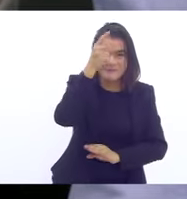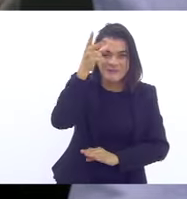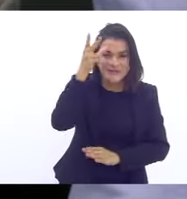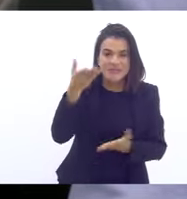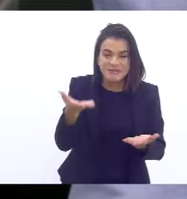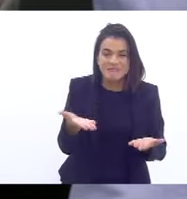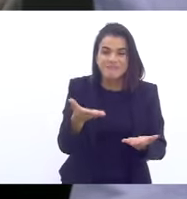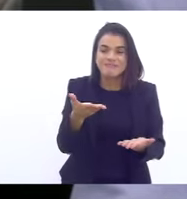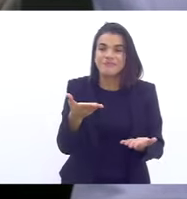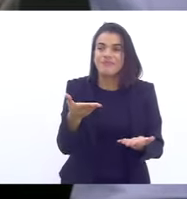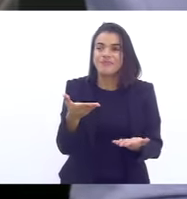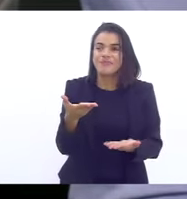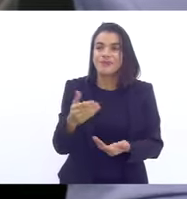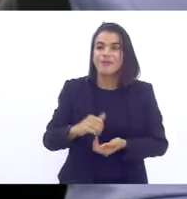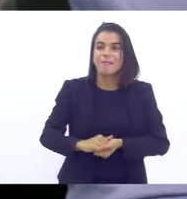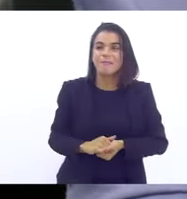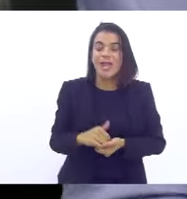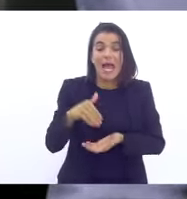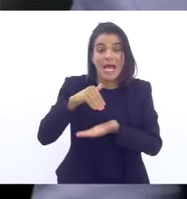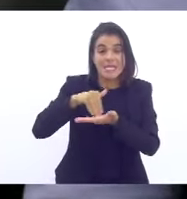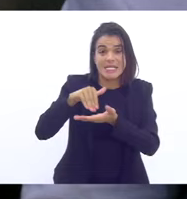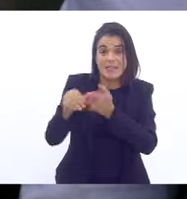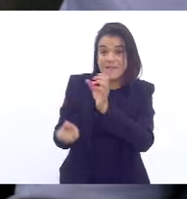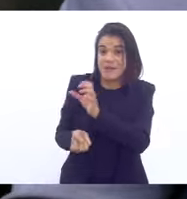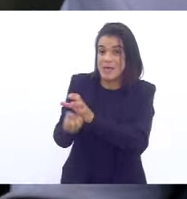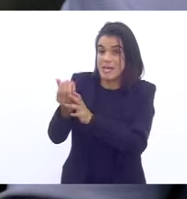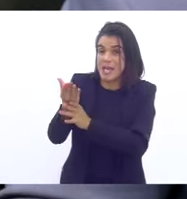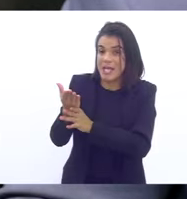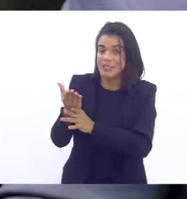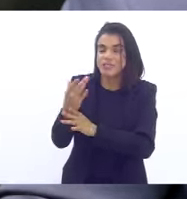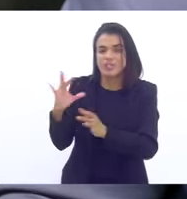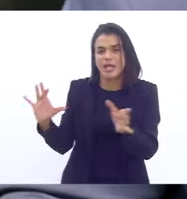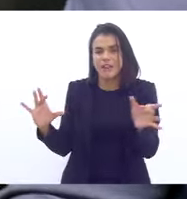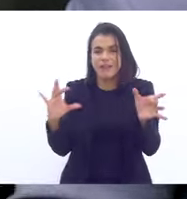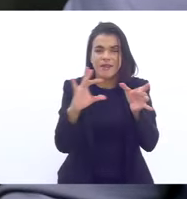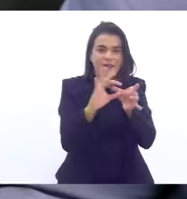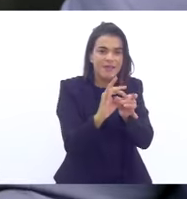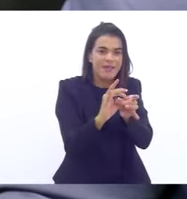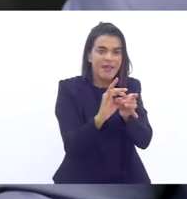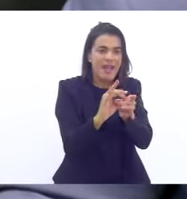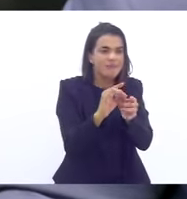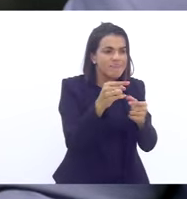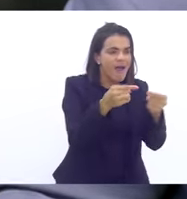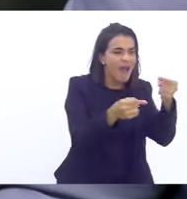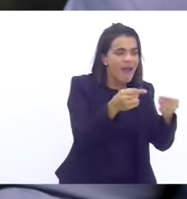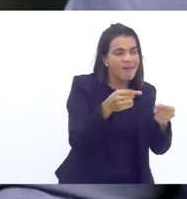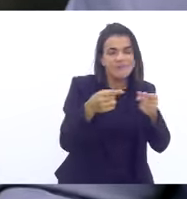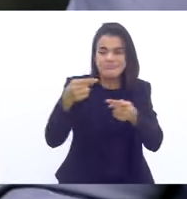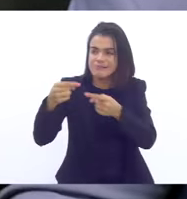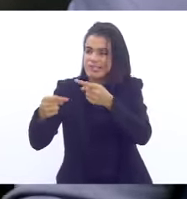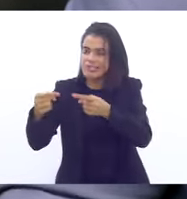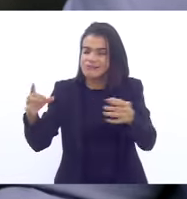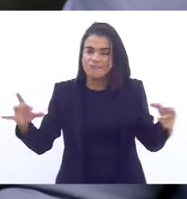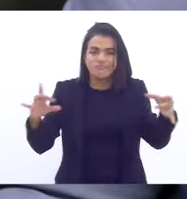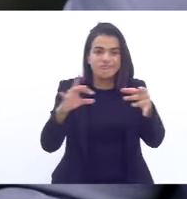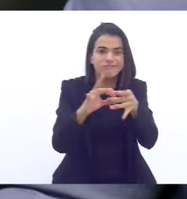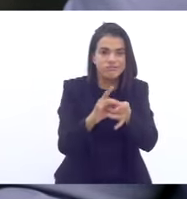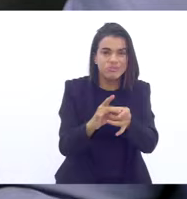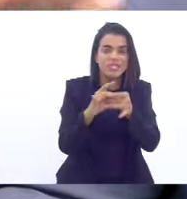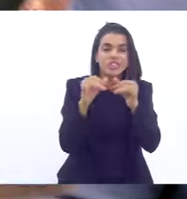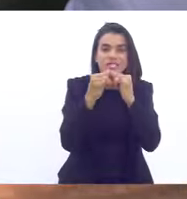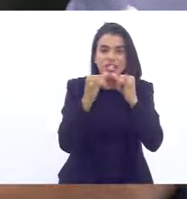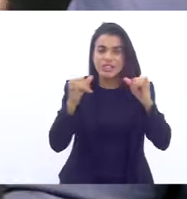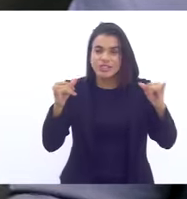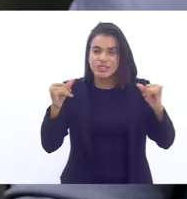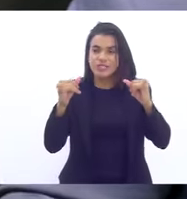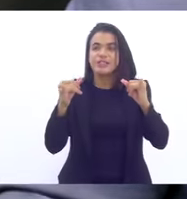vem, como desde que a secretaria foi criada, a gente fica como elo de discussão de ampliação de carga, de energia, seja